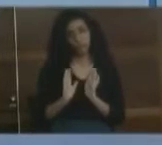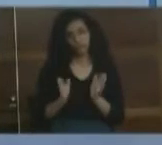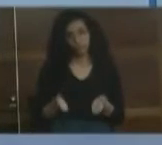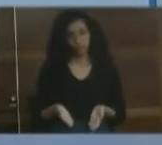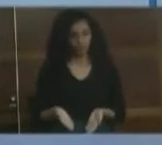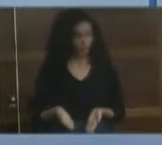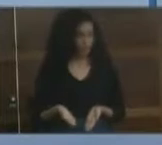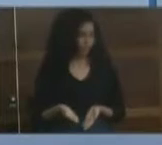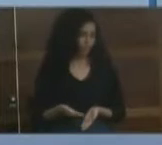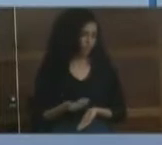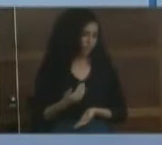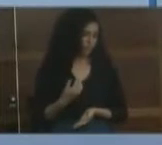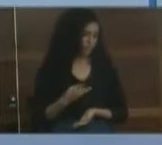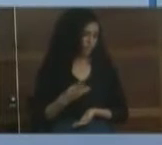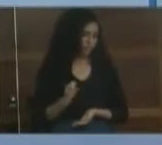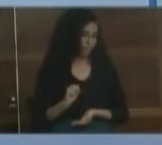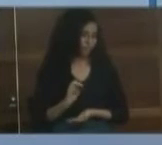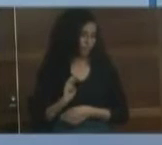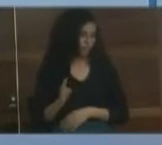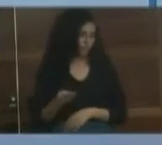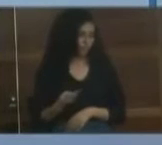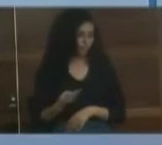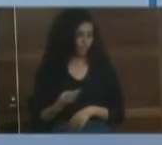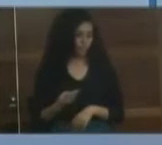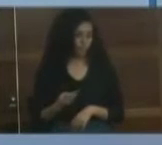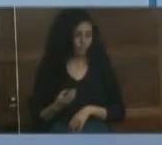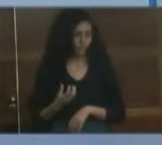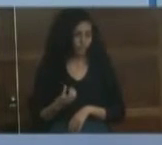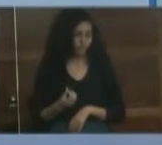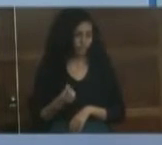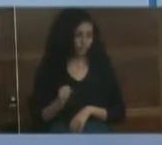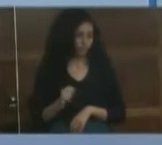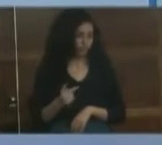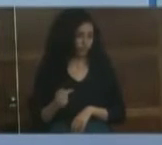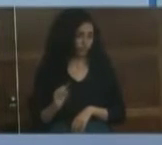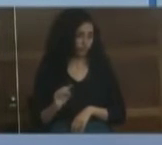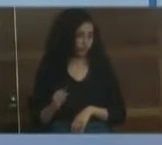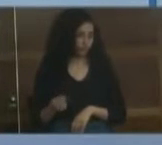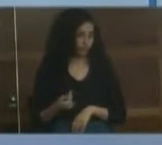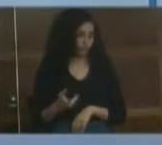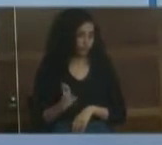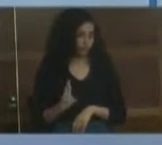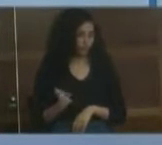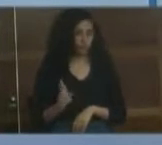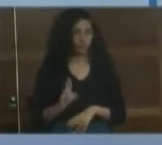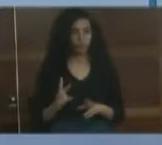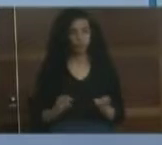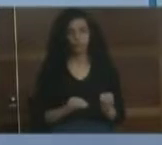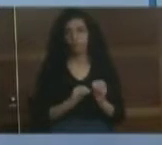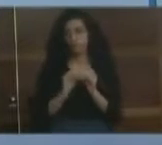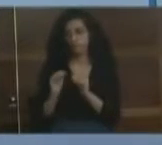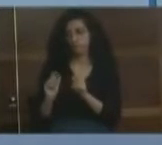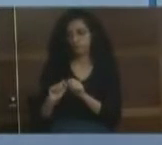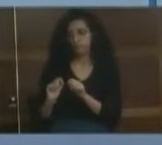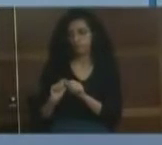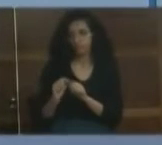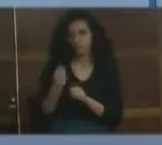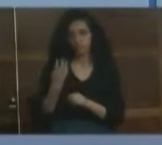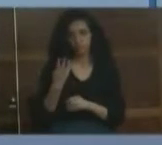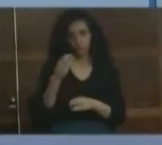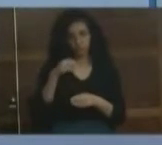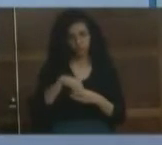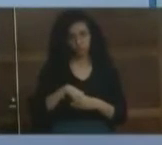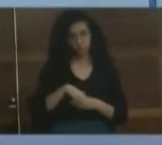atualizado no quadrimestre de 38 milhões 687 mil reais repasse efetuado no